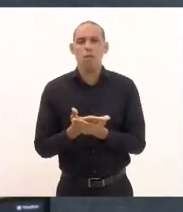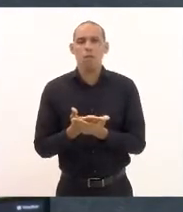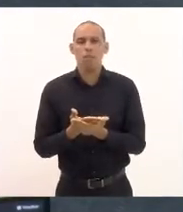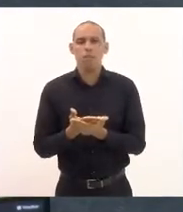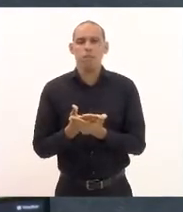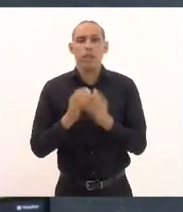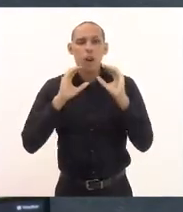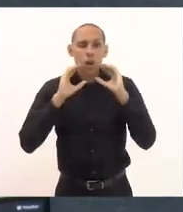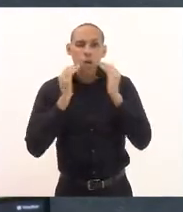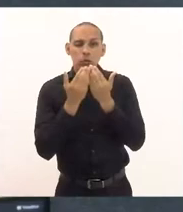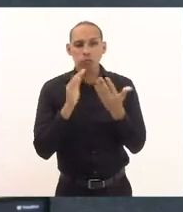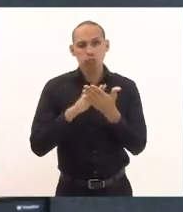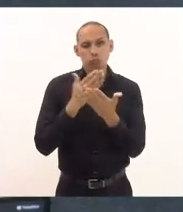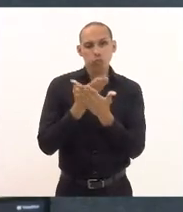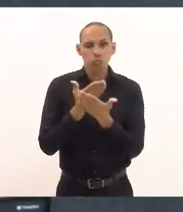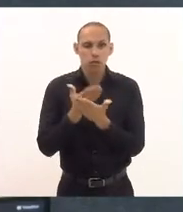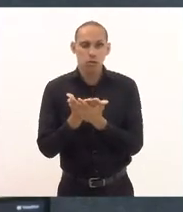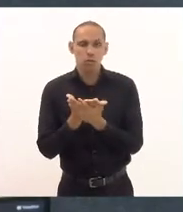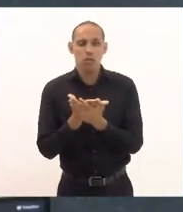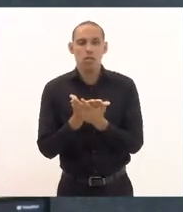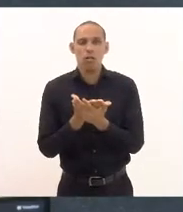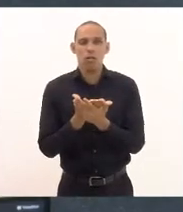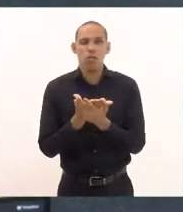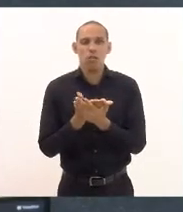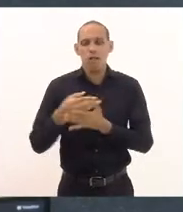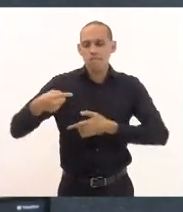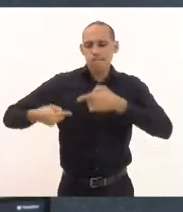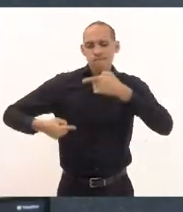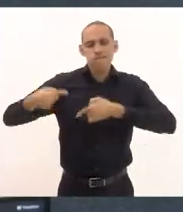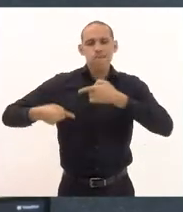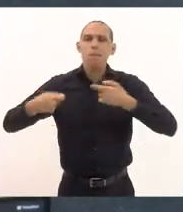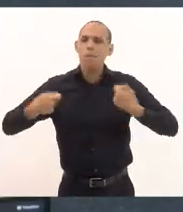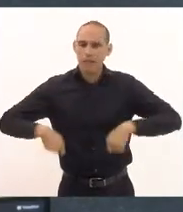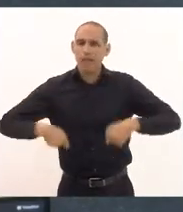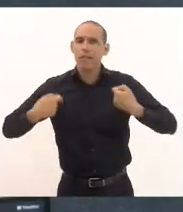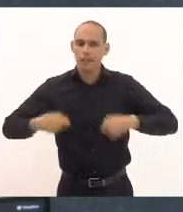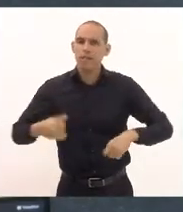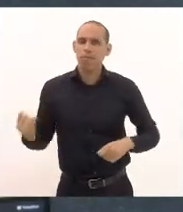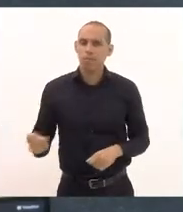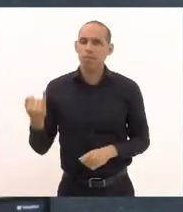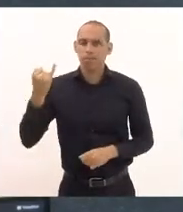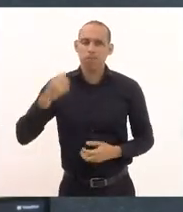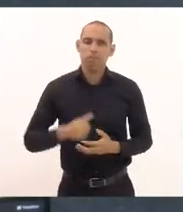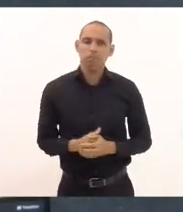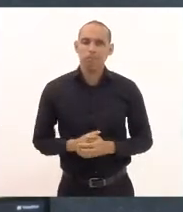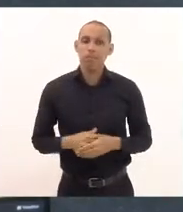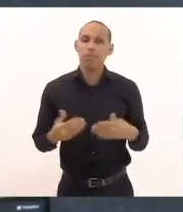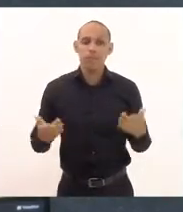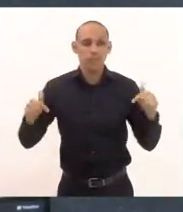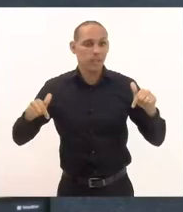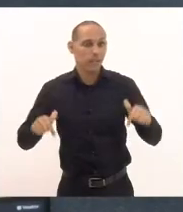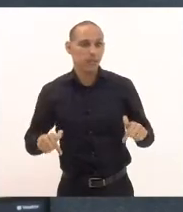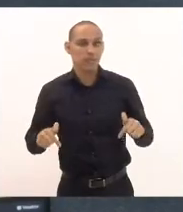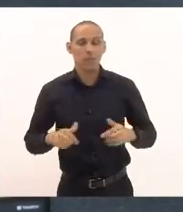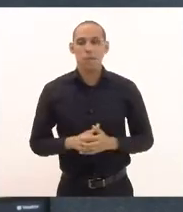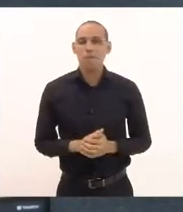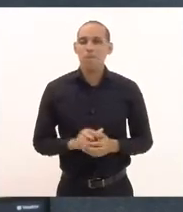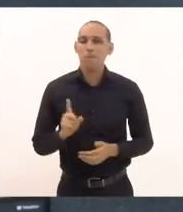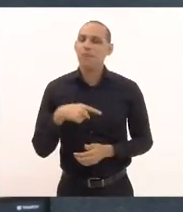comunidade escolar para fazer o debate necessário e importante. Então, a gente deixa aqui